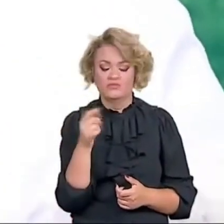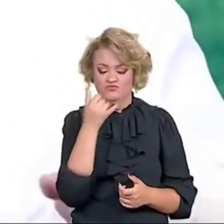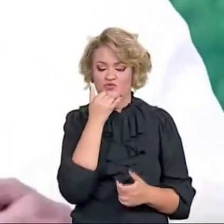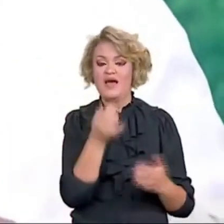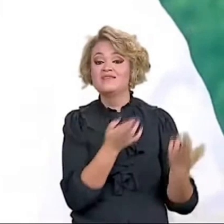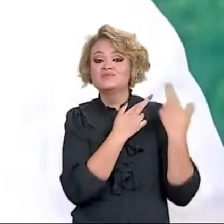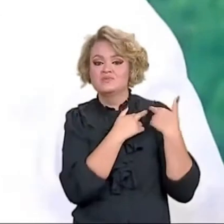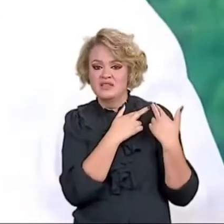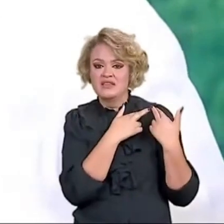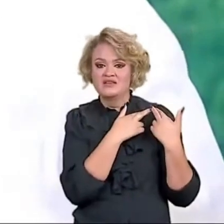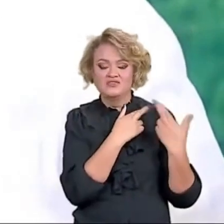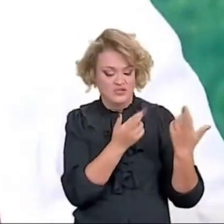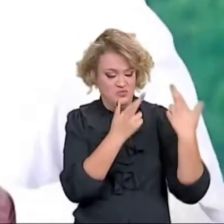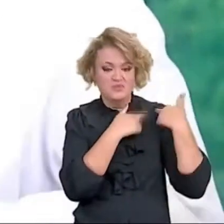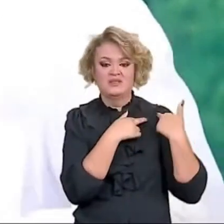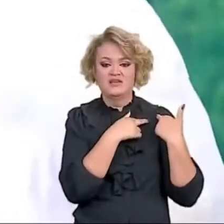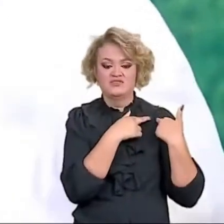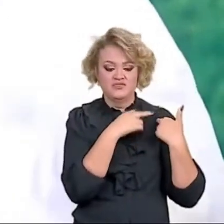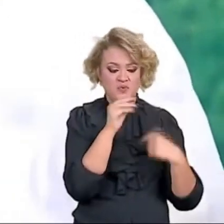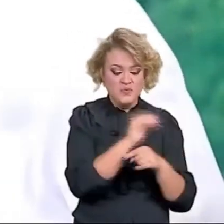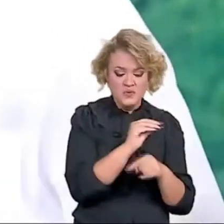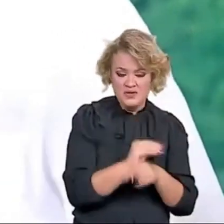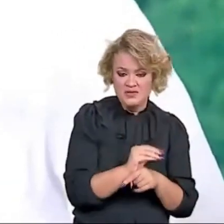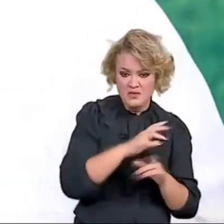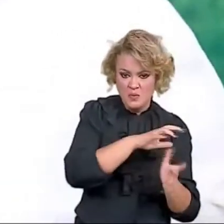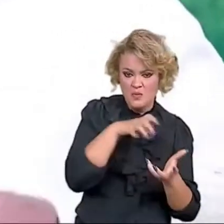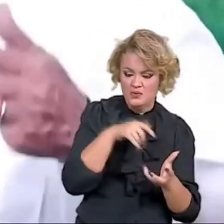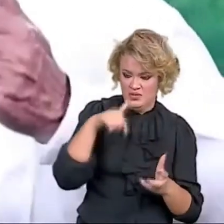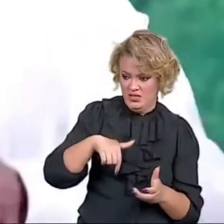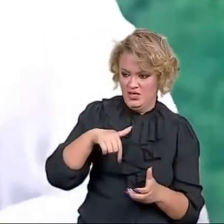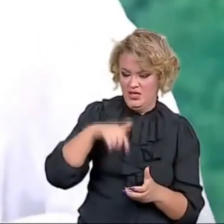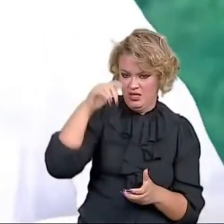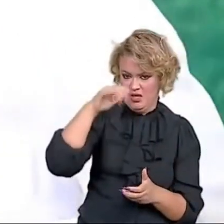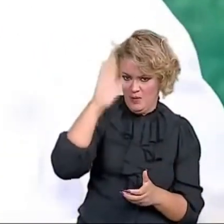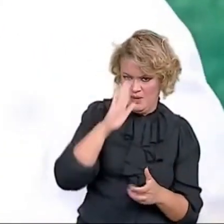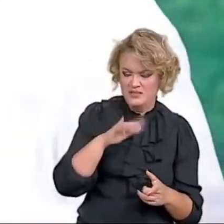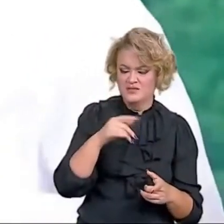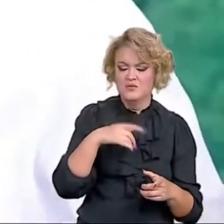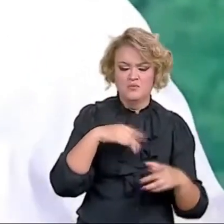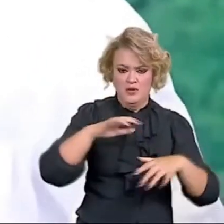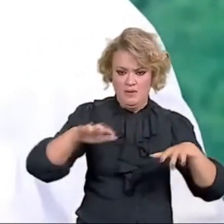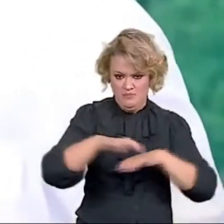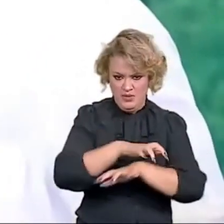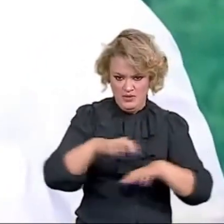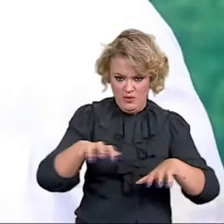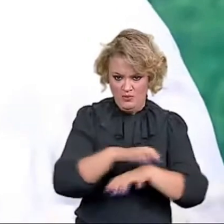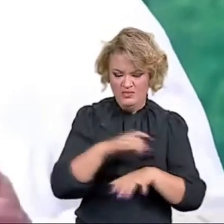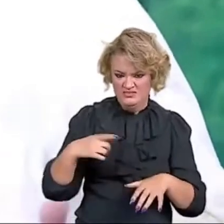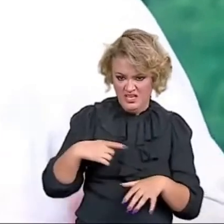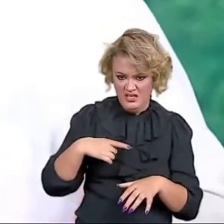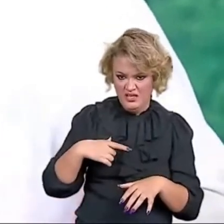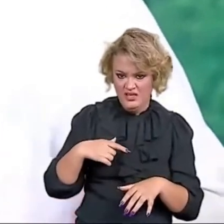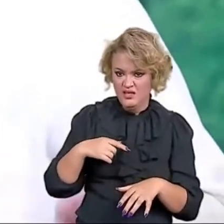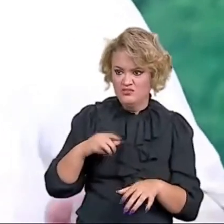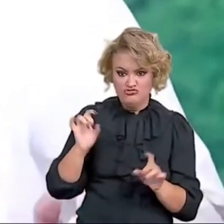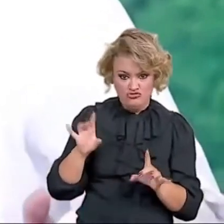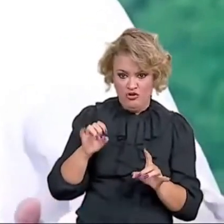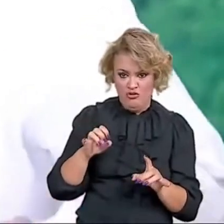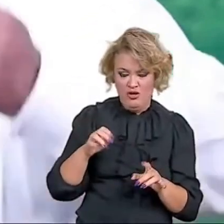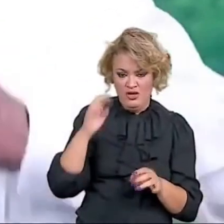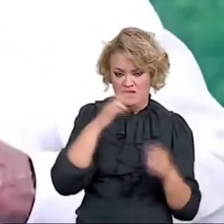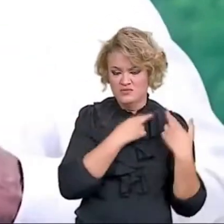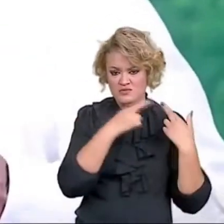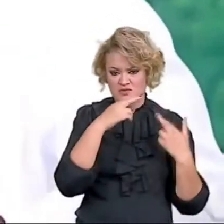é só do Brasil que tem a Amazônia, que tem o Cerrado, que tem o Pantanal, que tem a Caatinga, não, que tem a Floresta